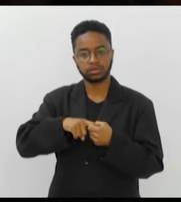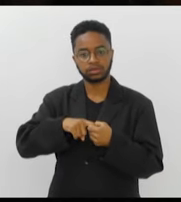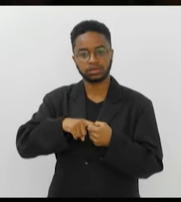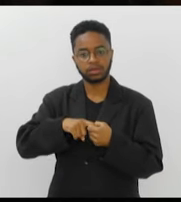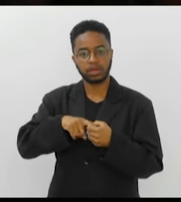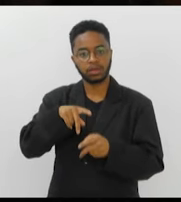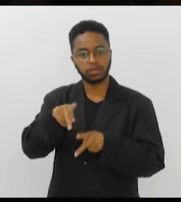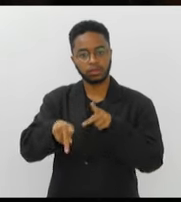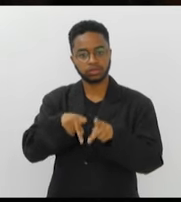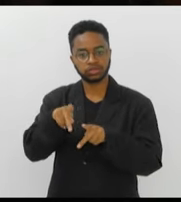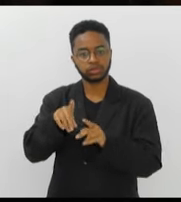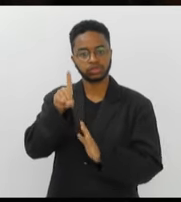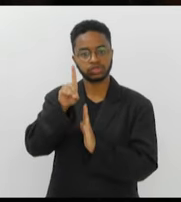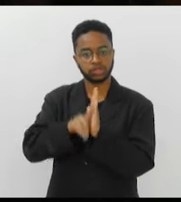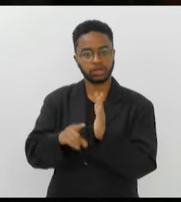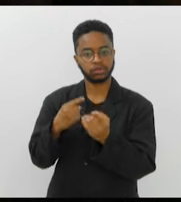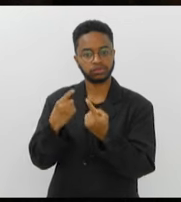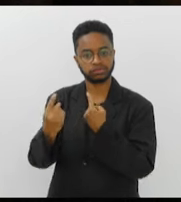direito de ir e vir.